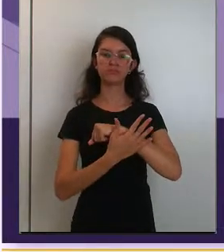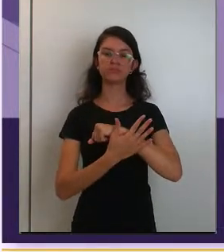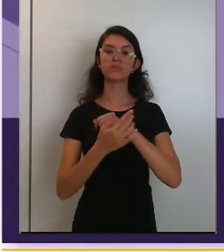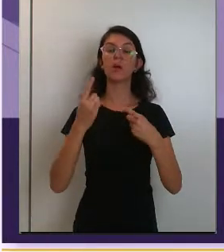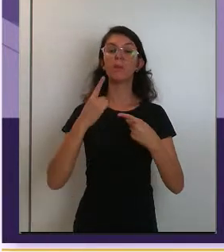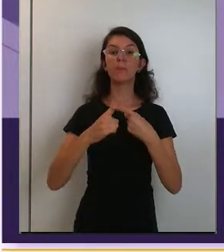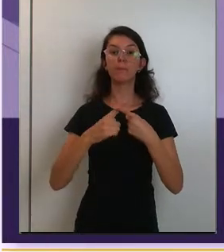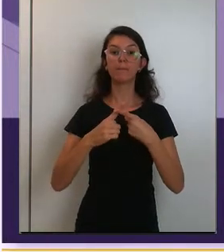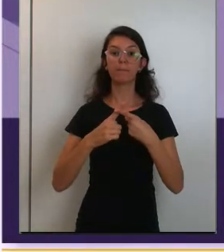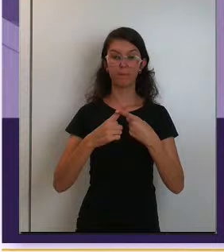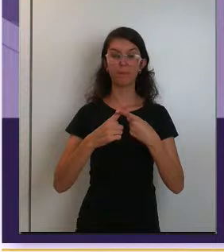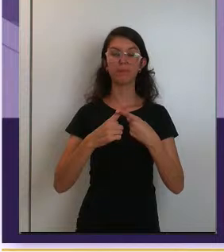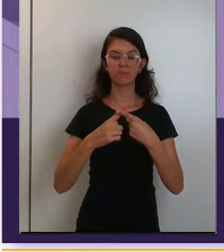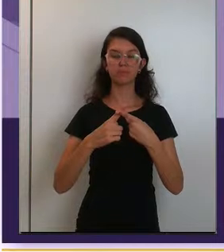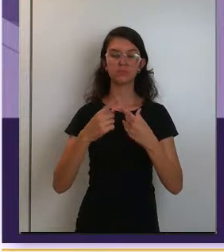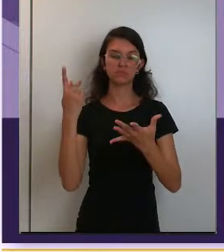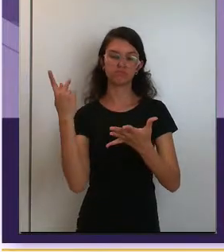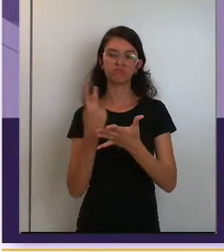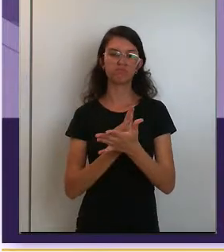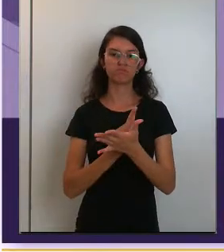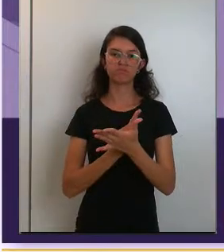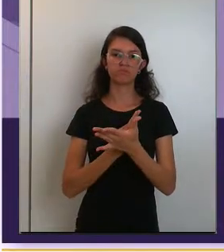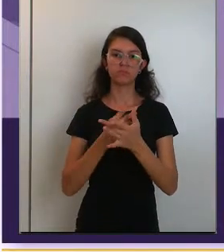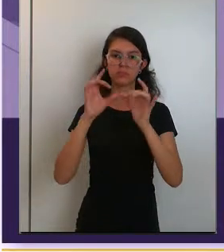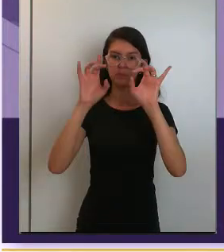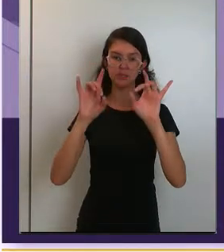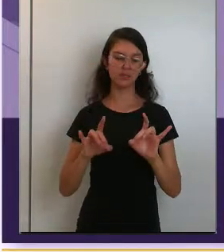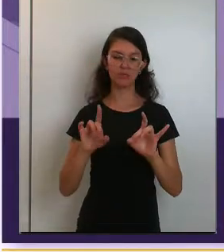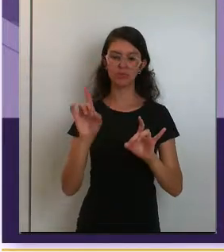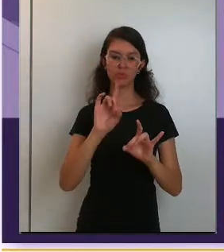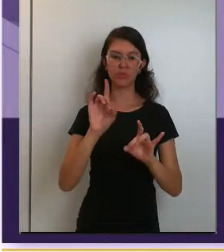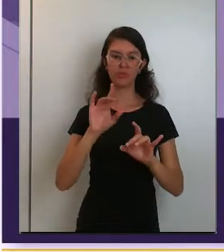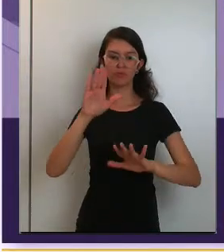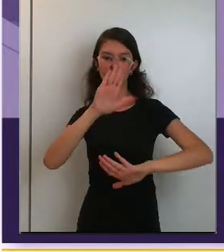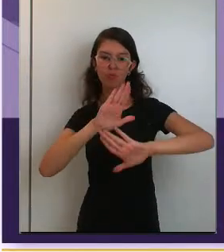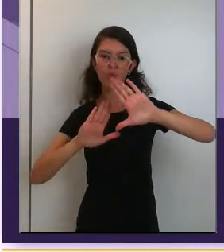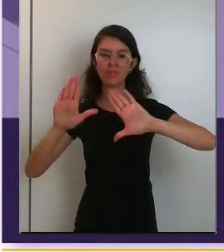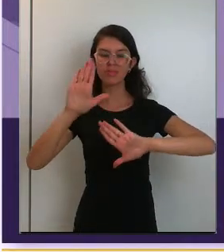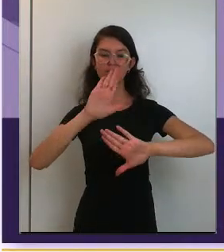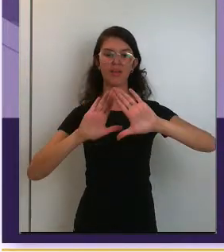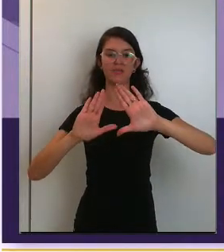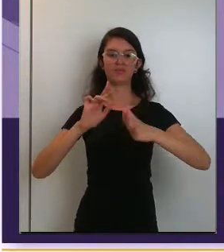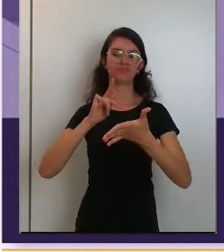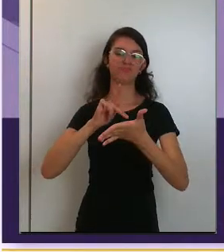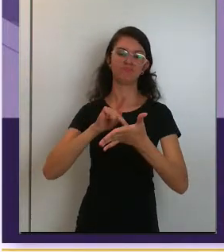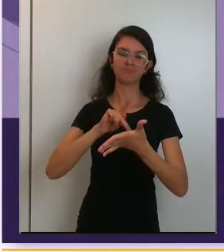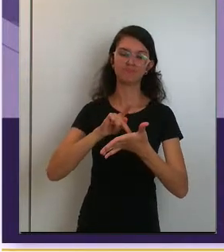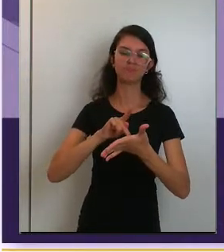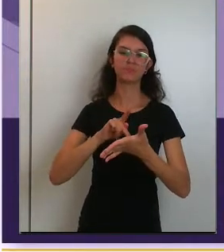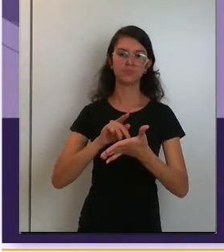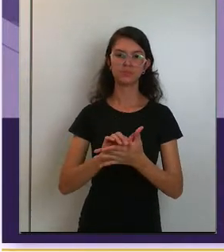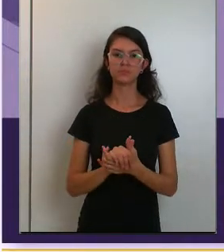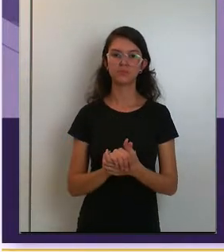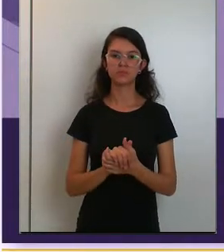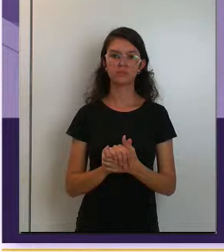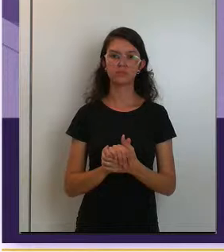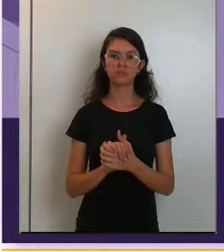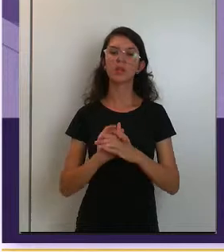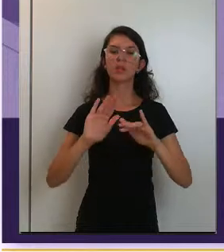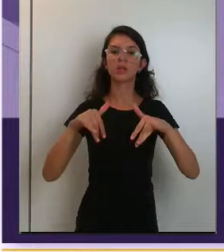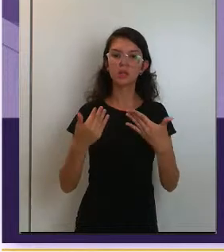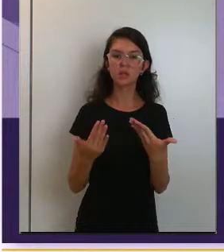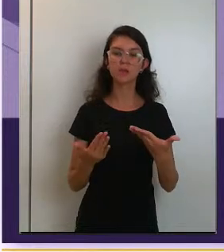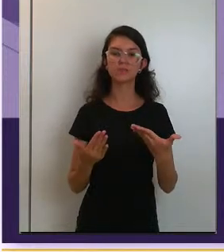essa situação especial ela não foi considerada de forma ampla. Então, isso é uma questão